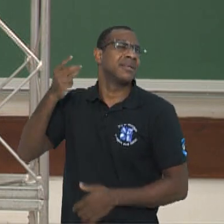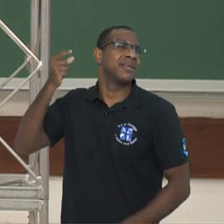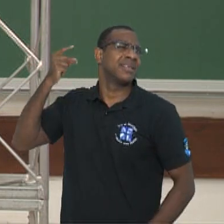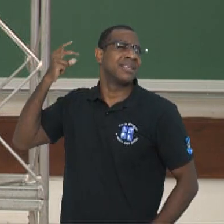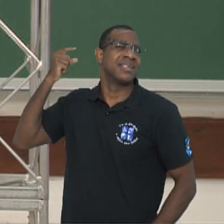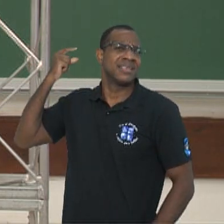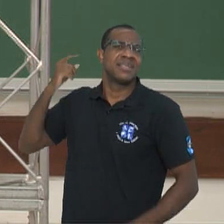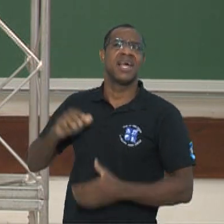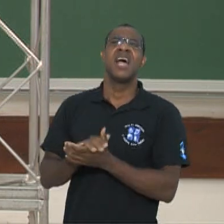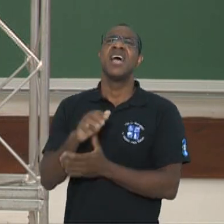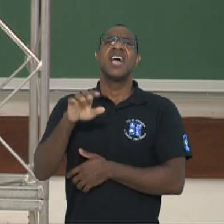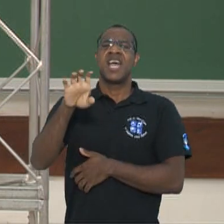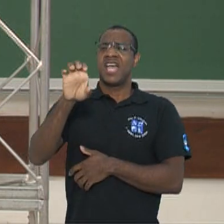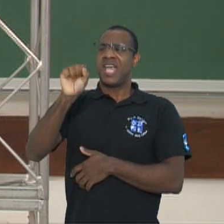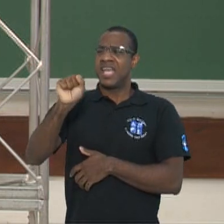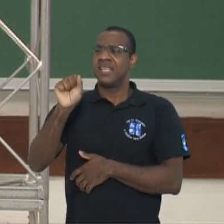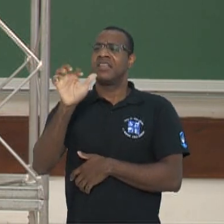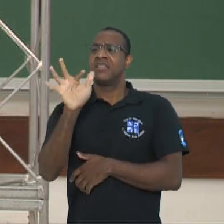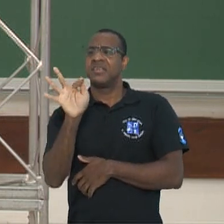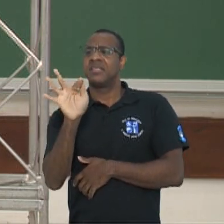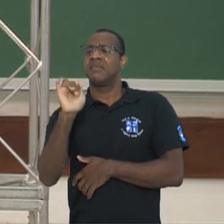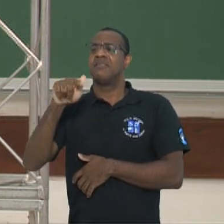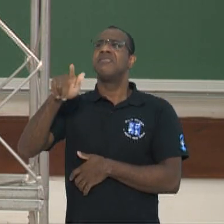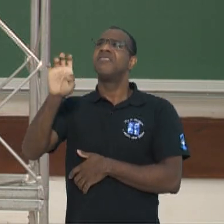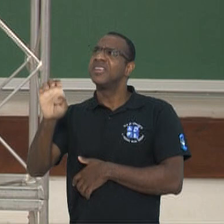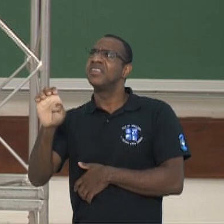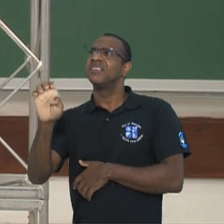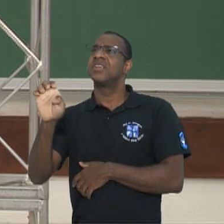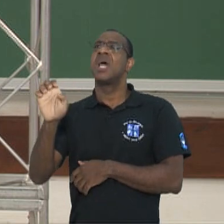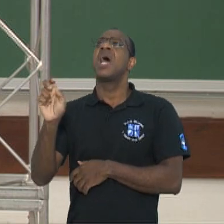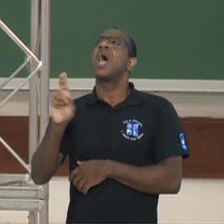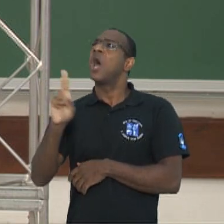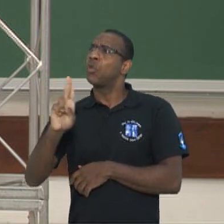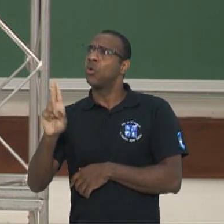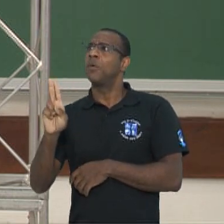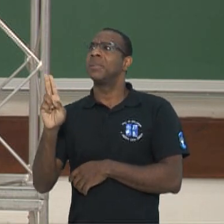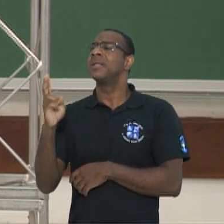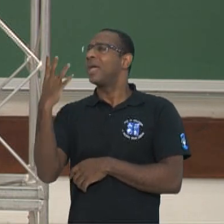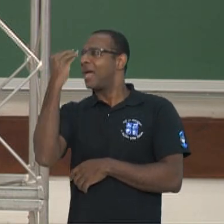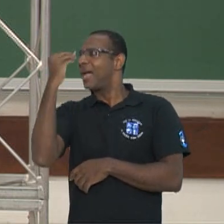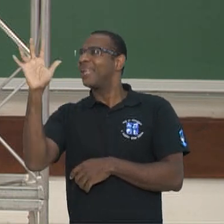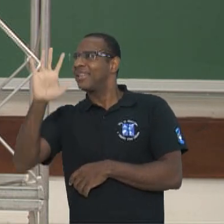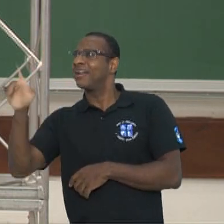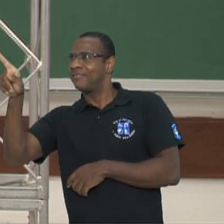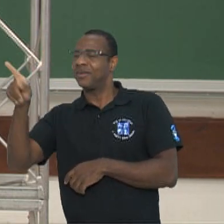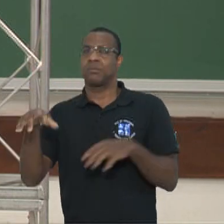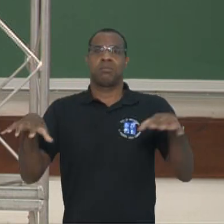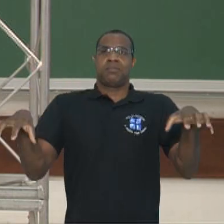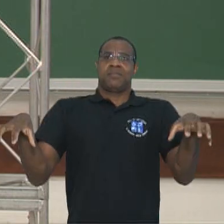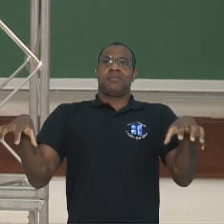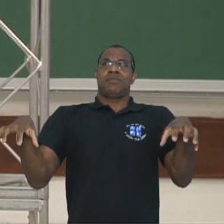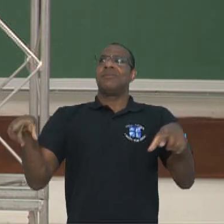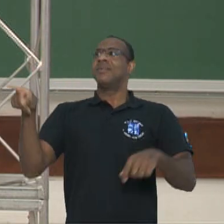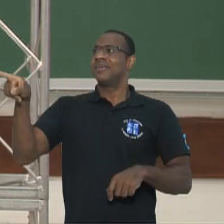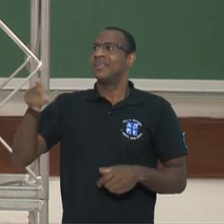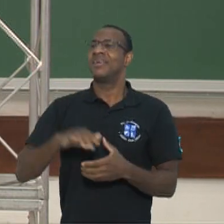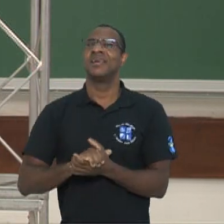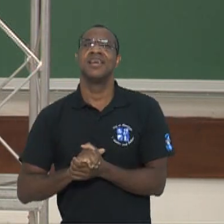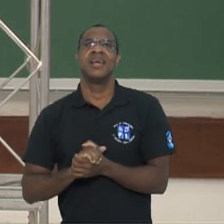nome Esfinge, ela na verdade é um nome que foi dado posteriormente. As pirâmides de